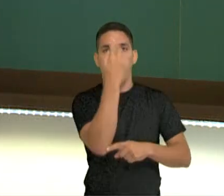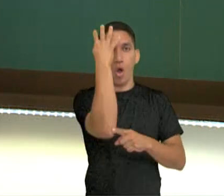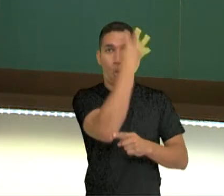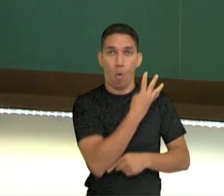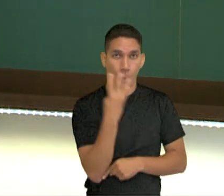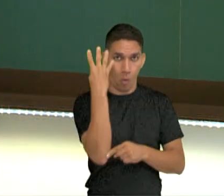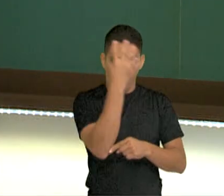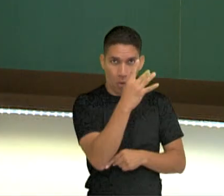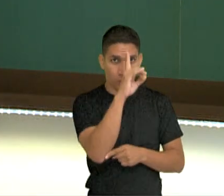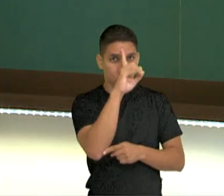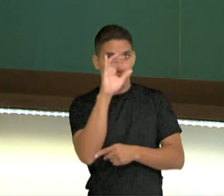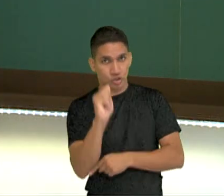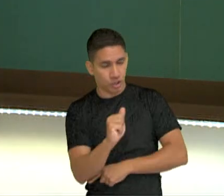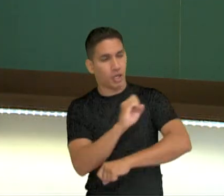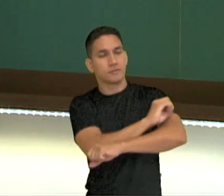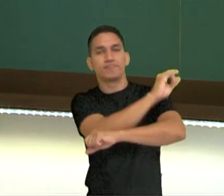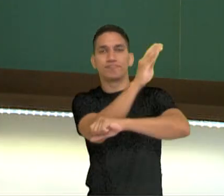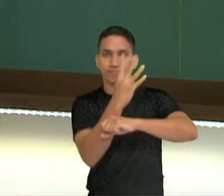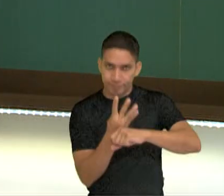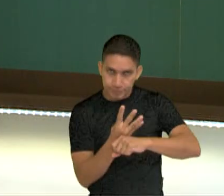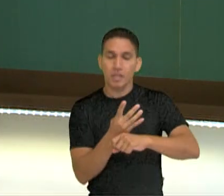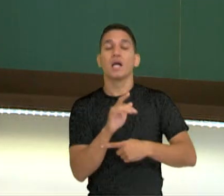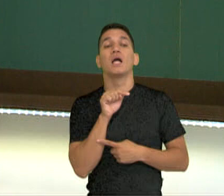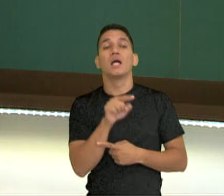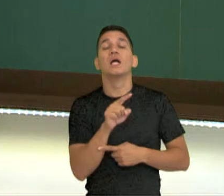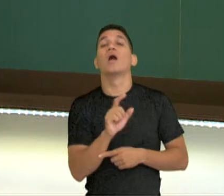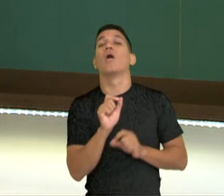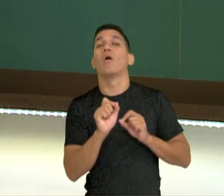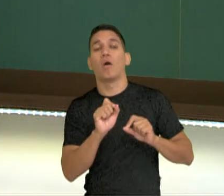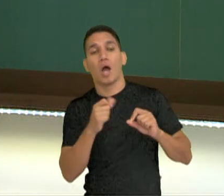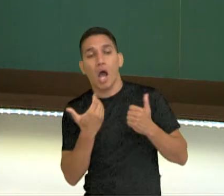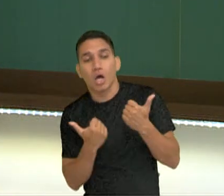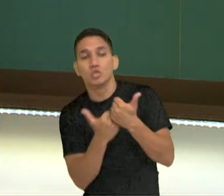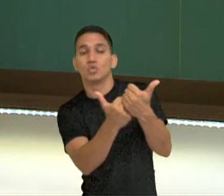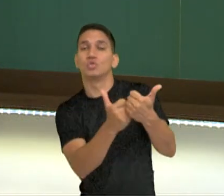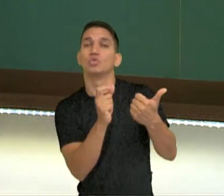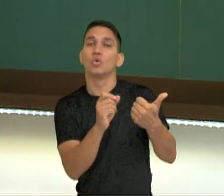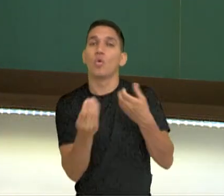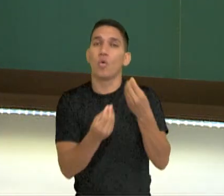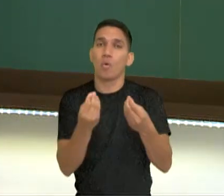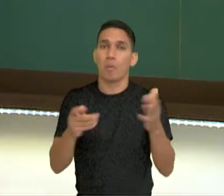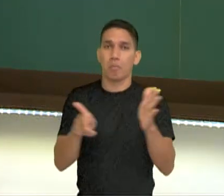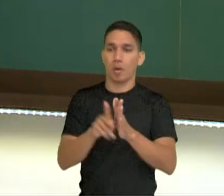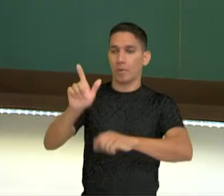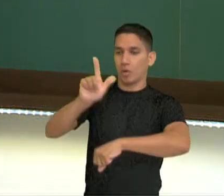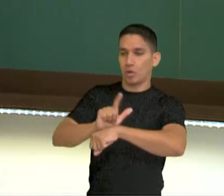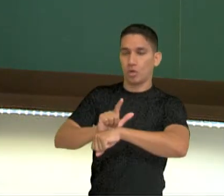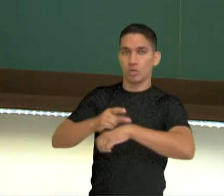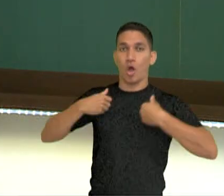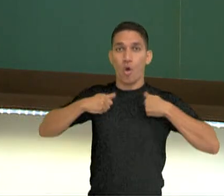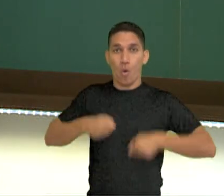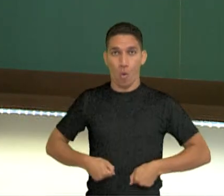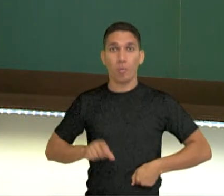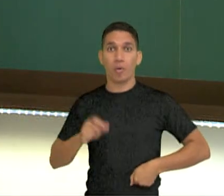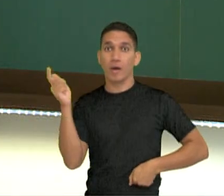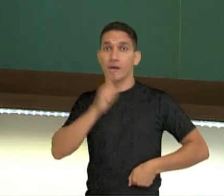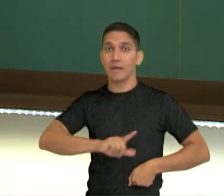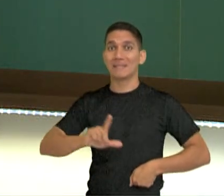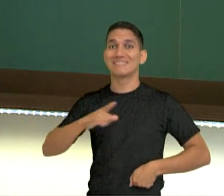em casa e nas suas despesas. E ela faz isso numa loja de roupas e ela tem um rendimento